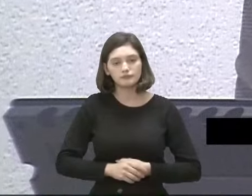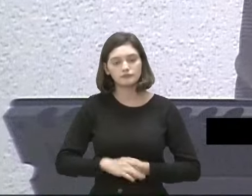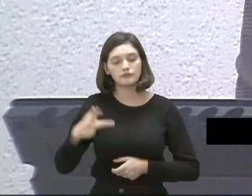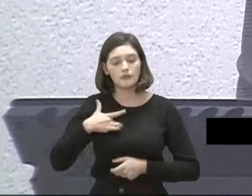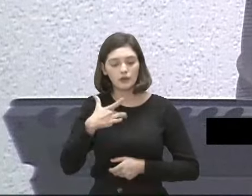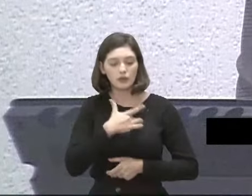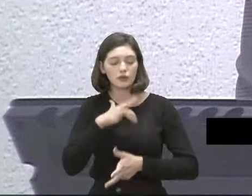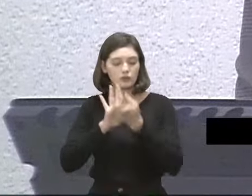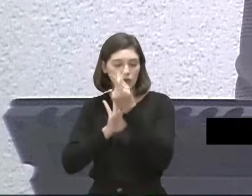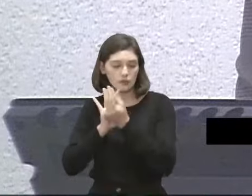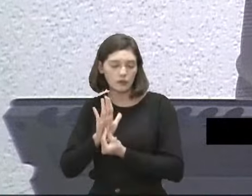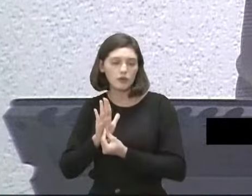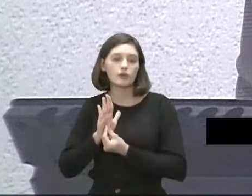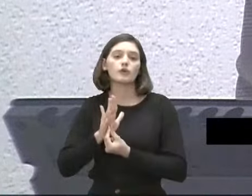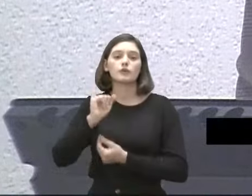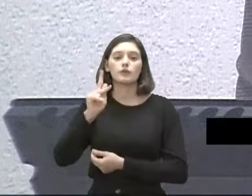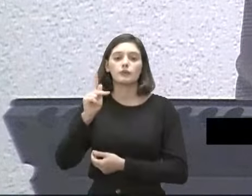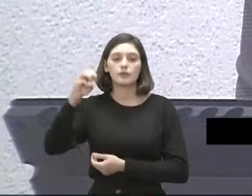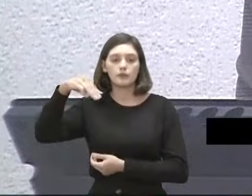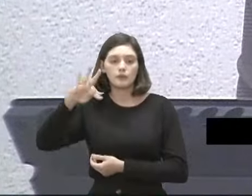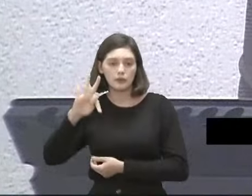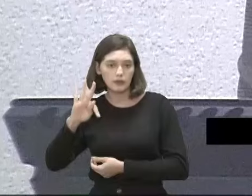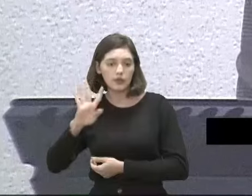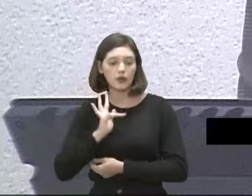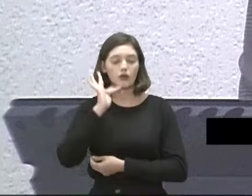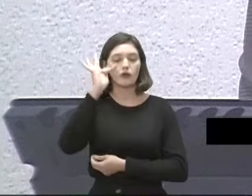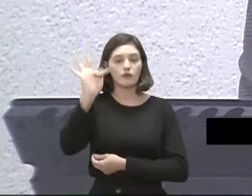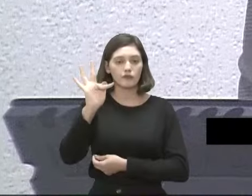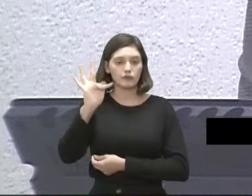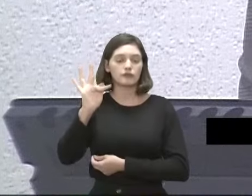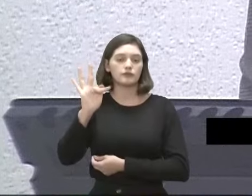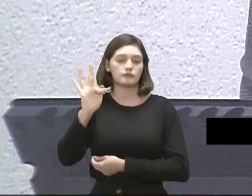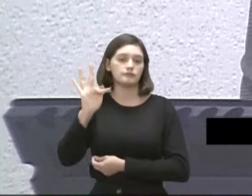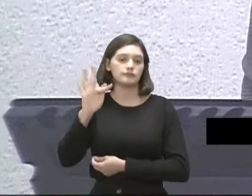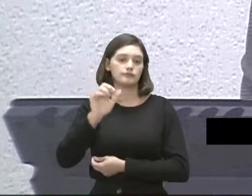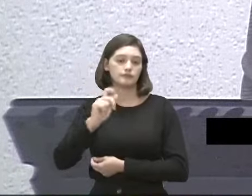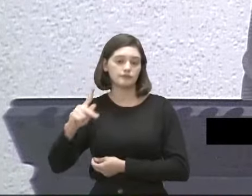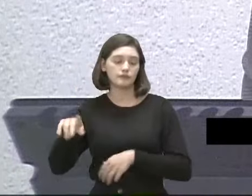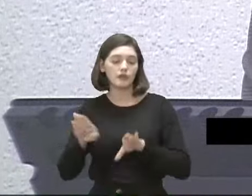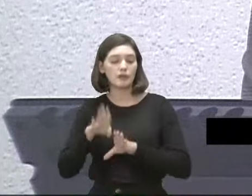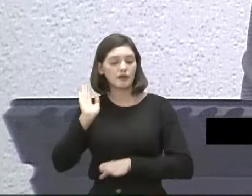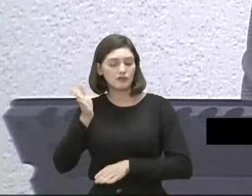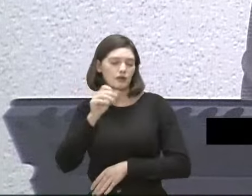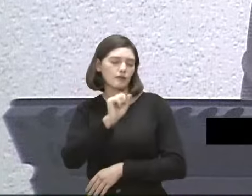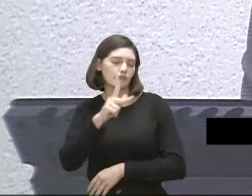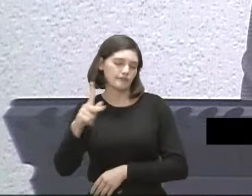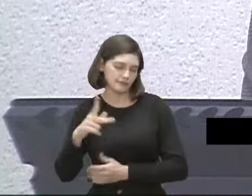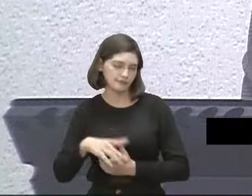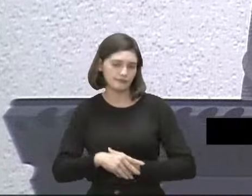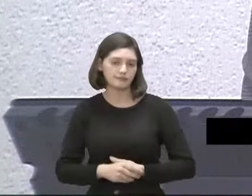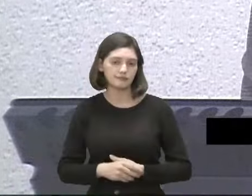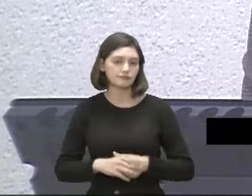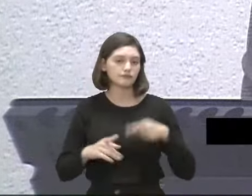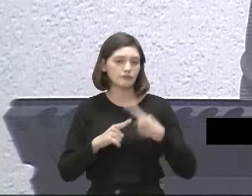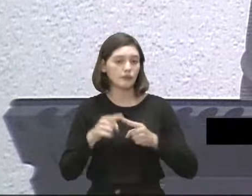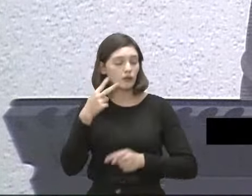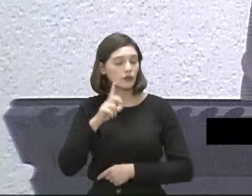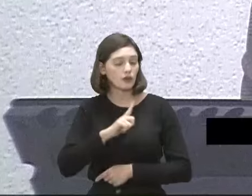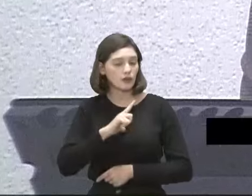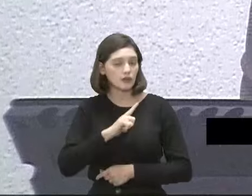saúde financeira do Instituto em relação às futuras aposentadorias e aos que já estão aposentados. Porque quando você